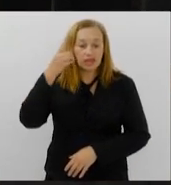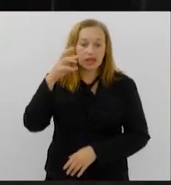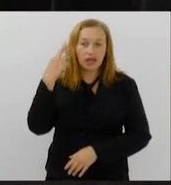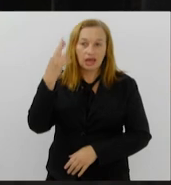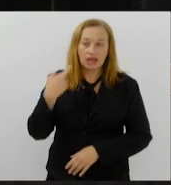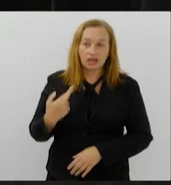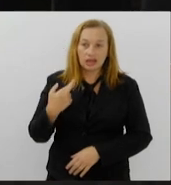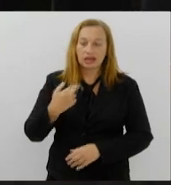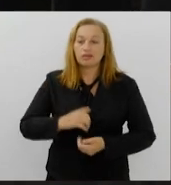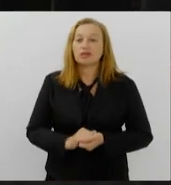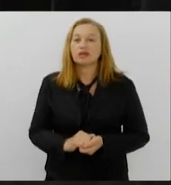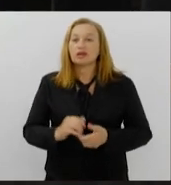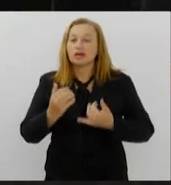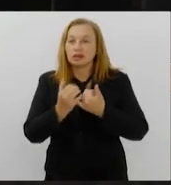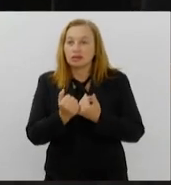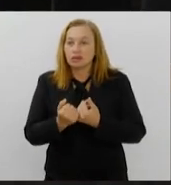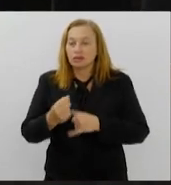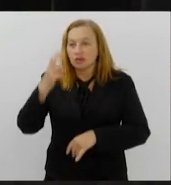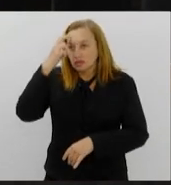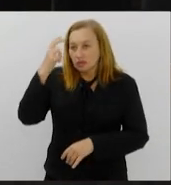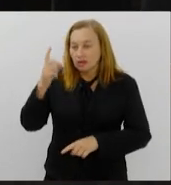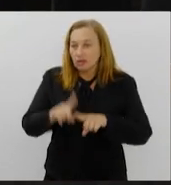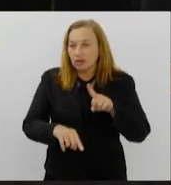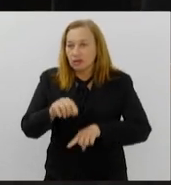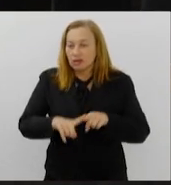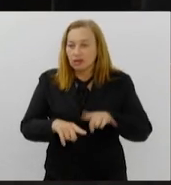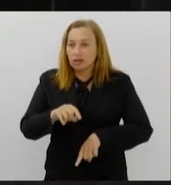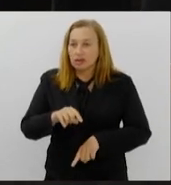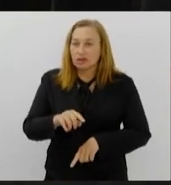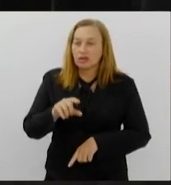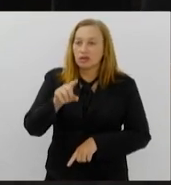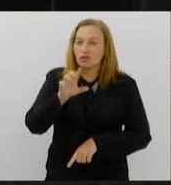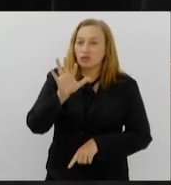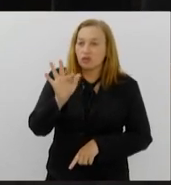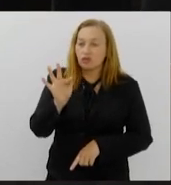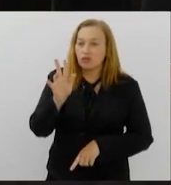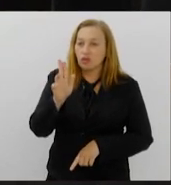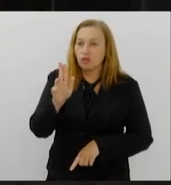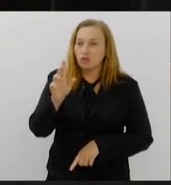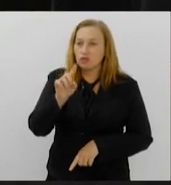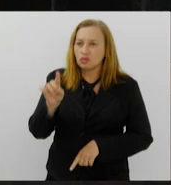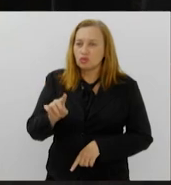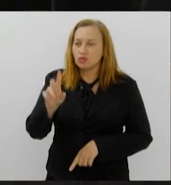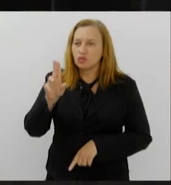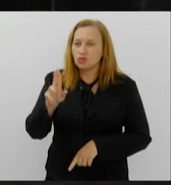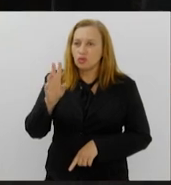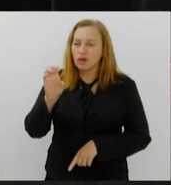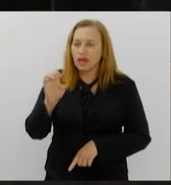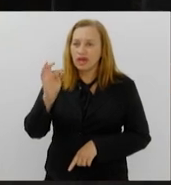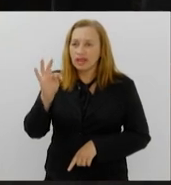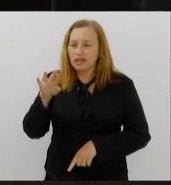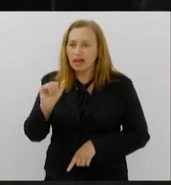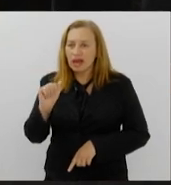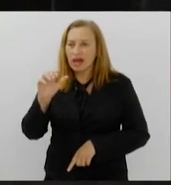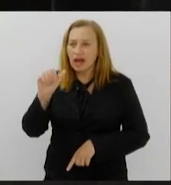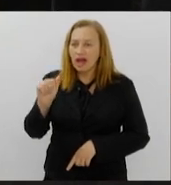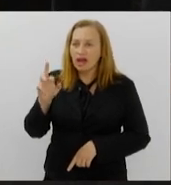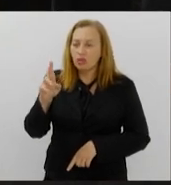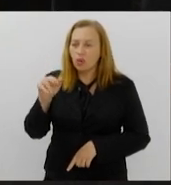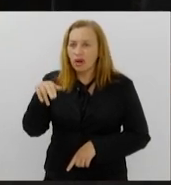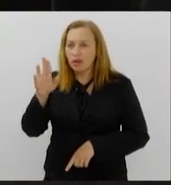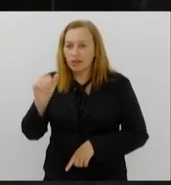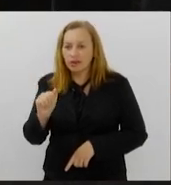que declara patrimônio cultural material Fuzuê da Aruanda. Parecer das comissões de Constituição e Justiça pela juridicidade,